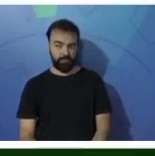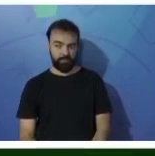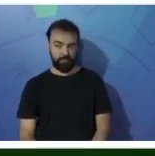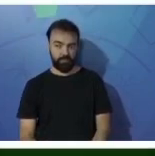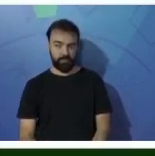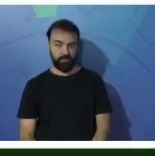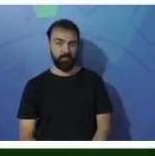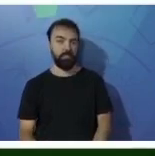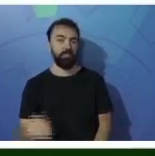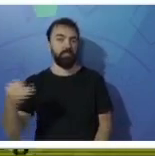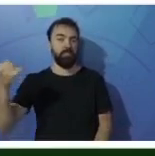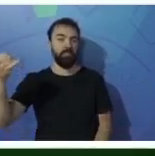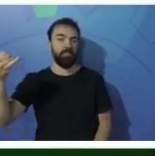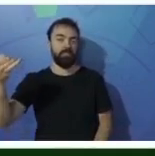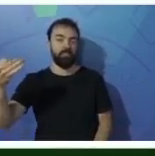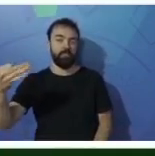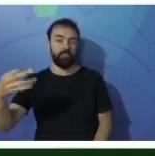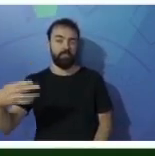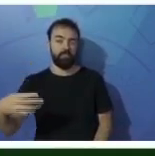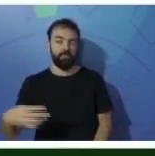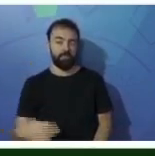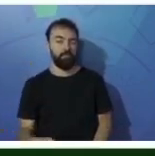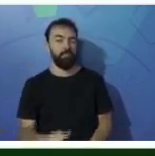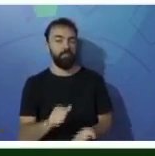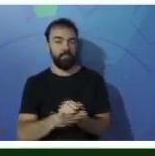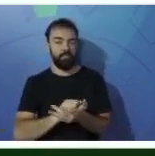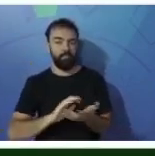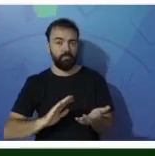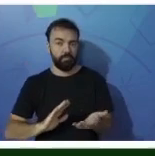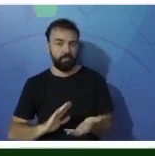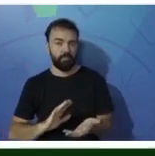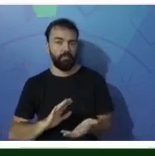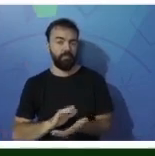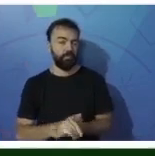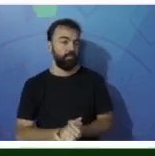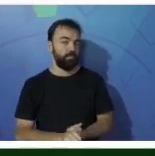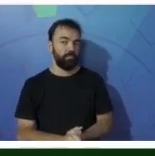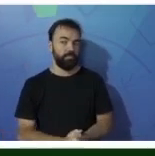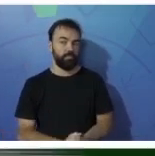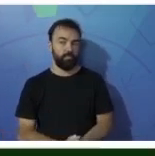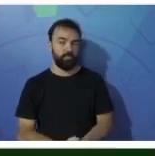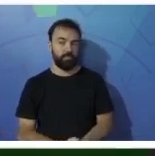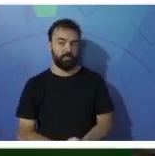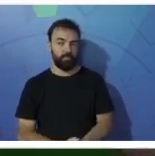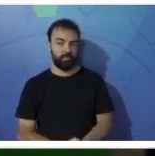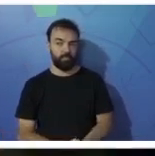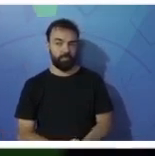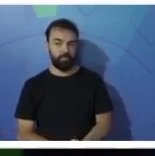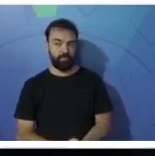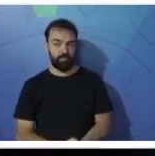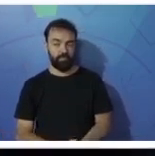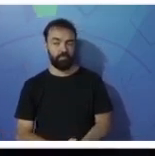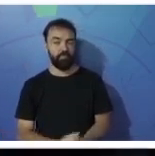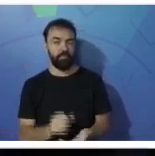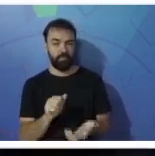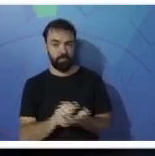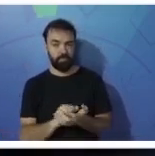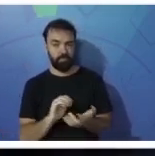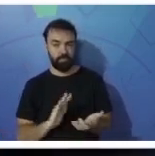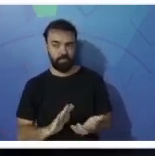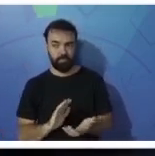Nós vamos explicar para vocês a tarefinha, tá, crianças? A